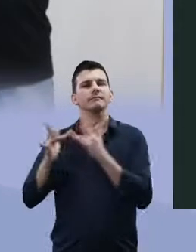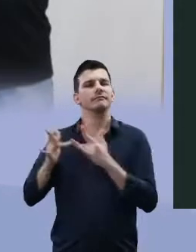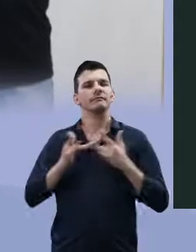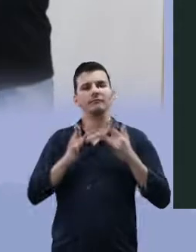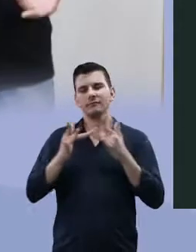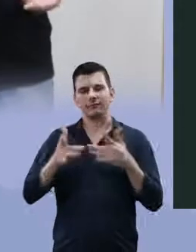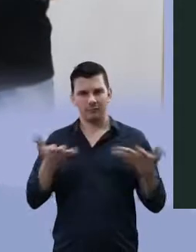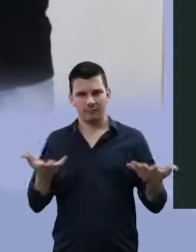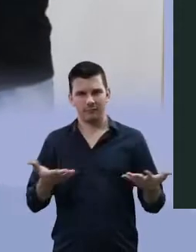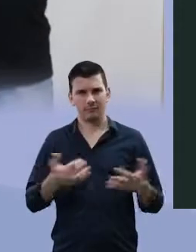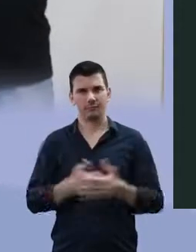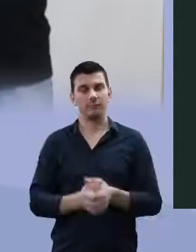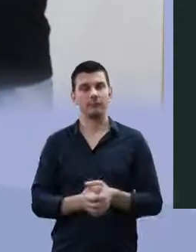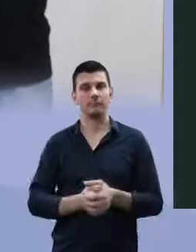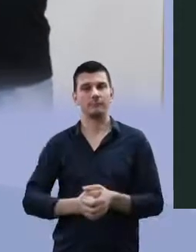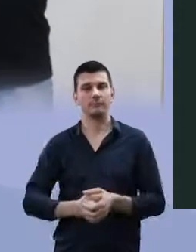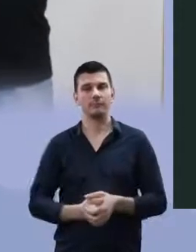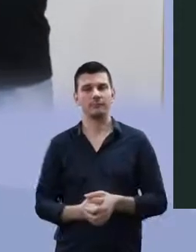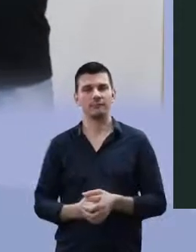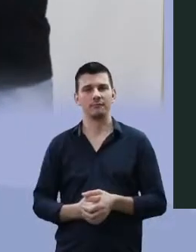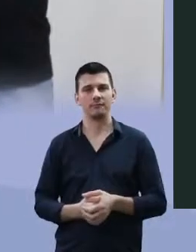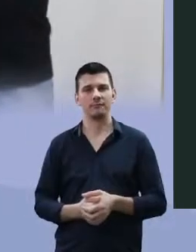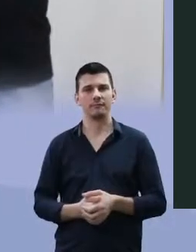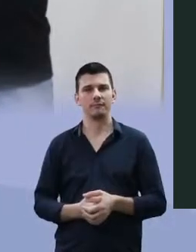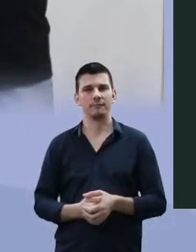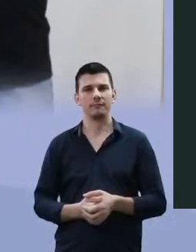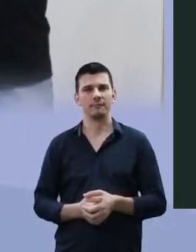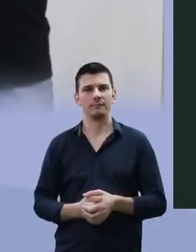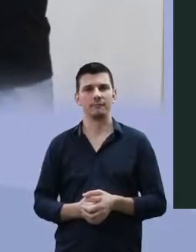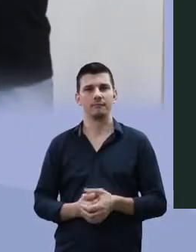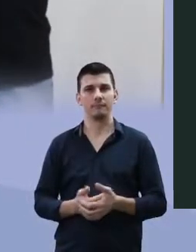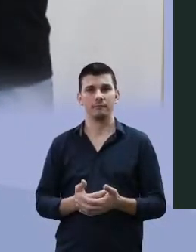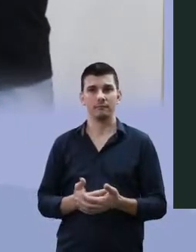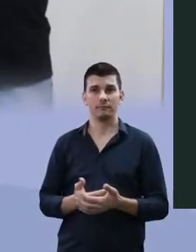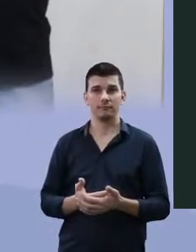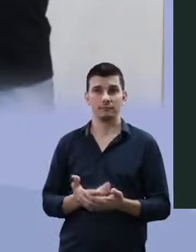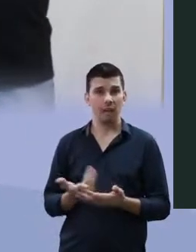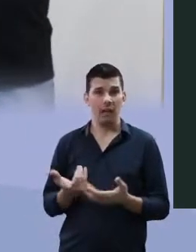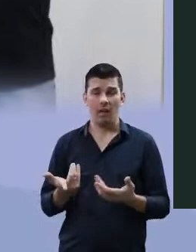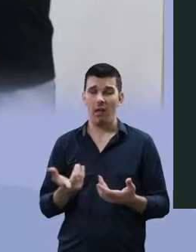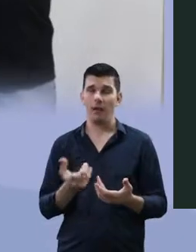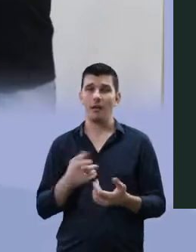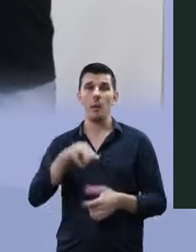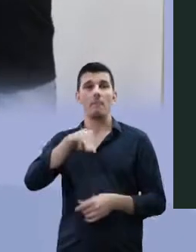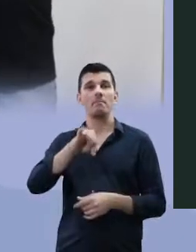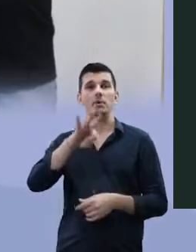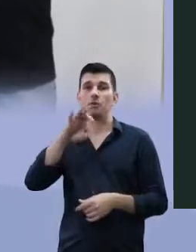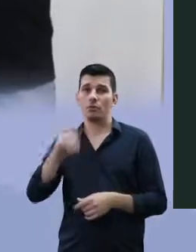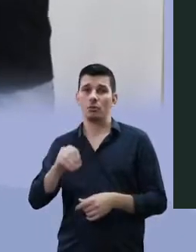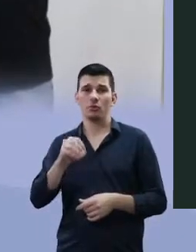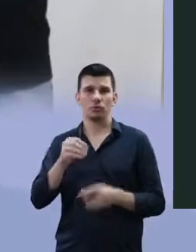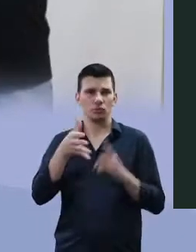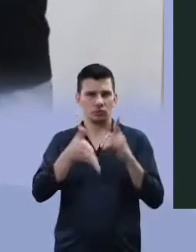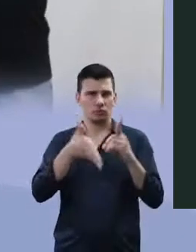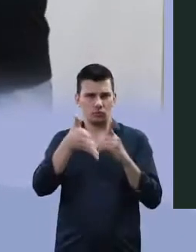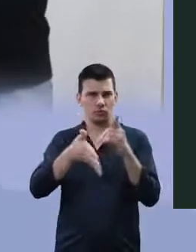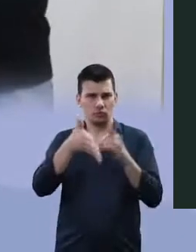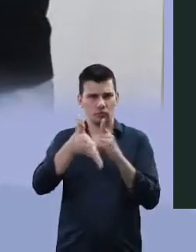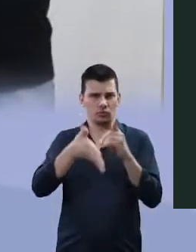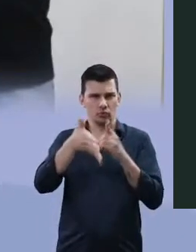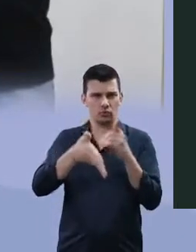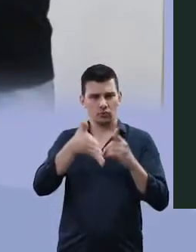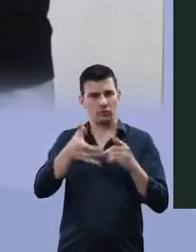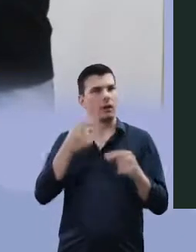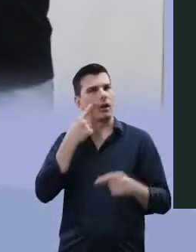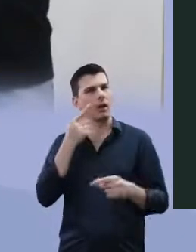há uma afetividade. E esse mito foi utilizado como discurso nacionalista, e aí a gente vai ver que não é bem assim